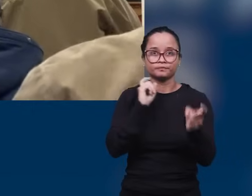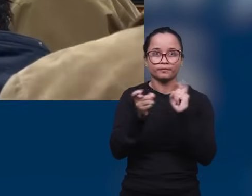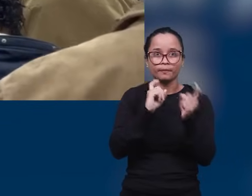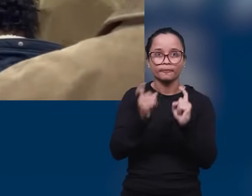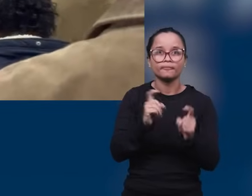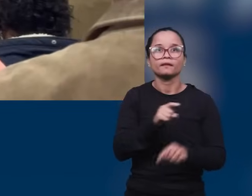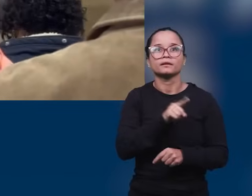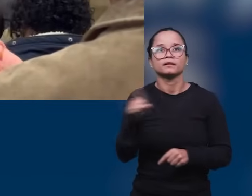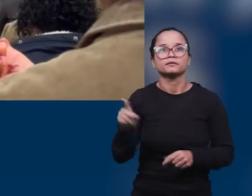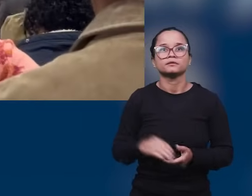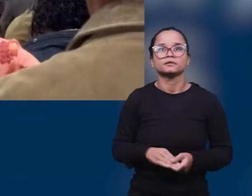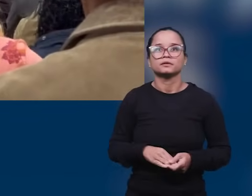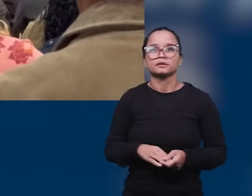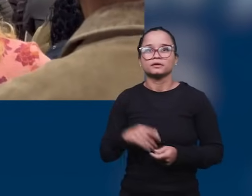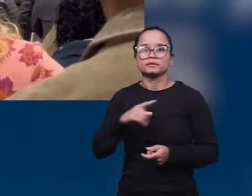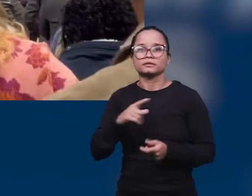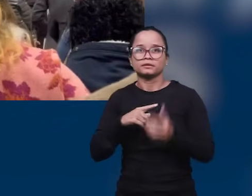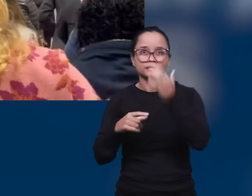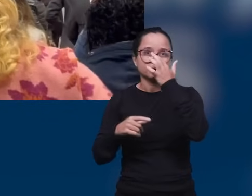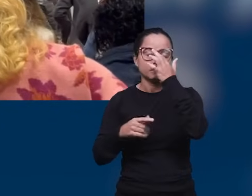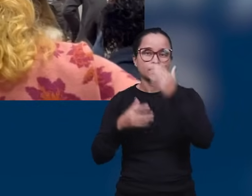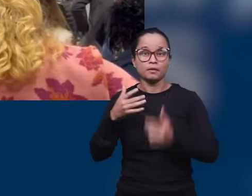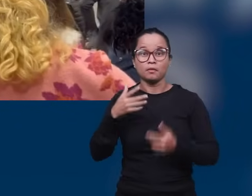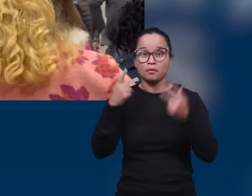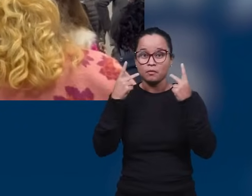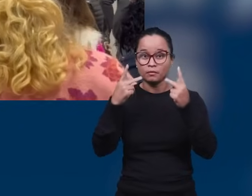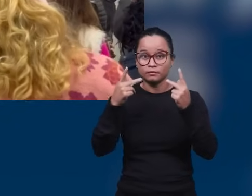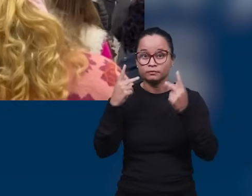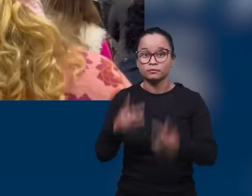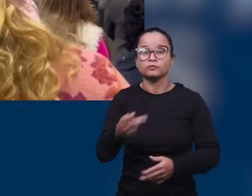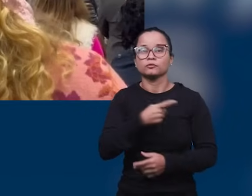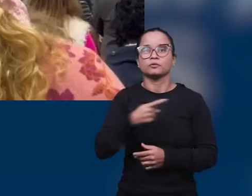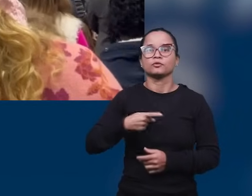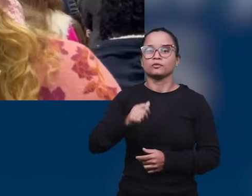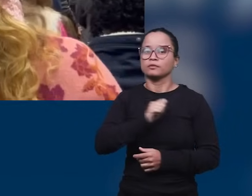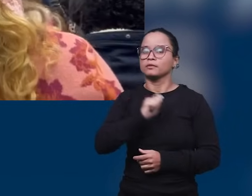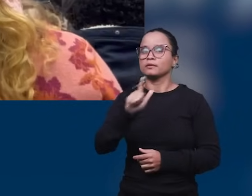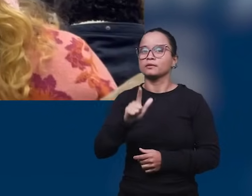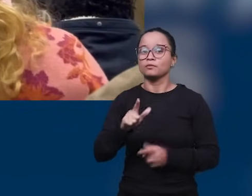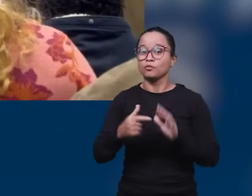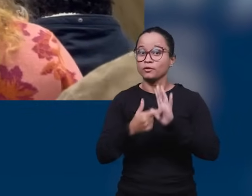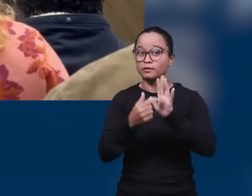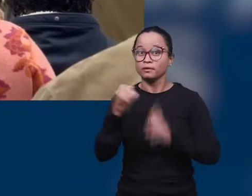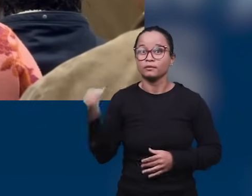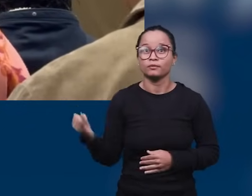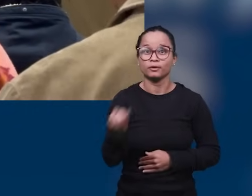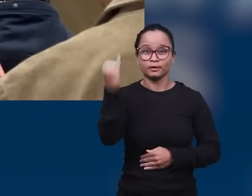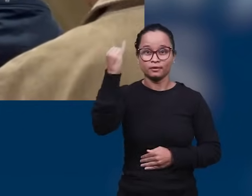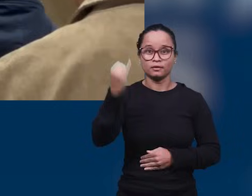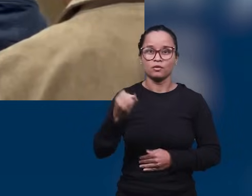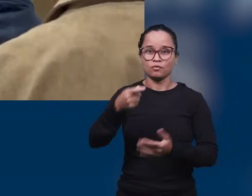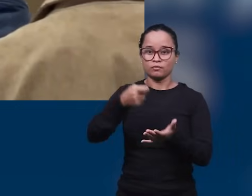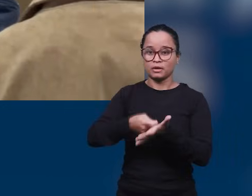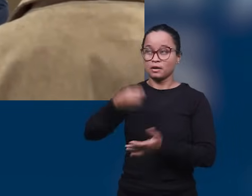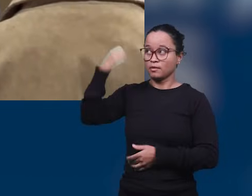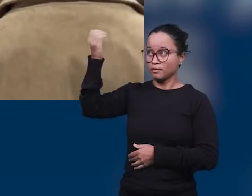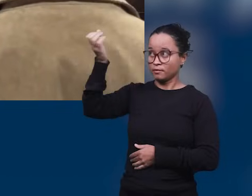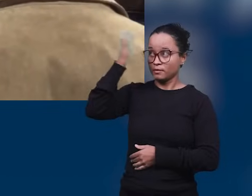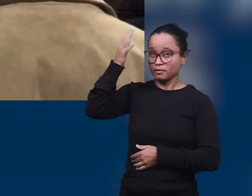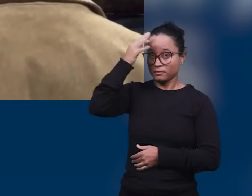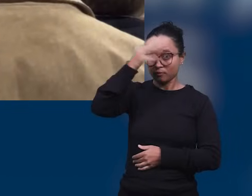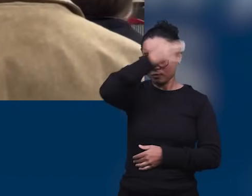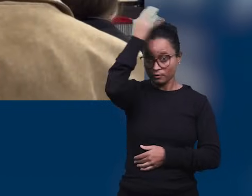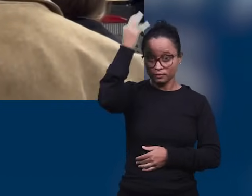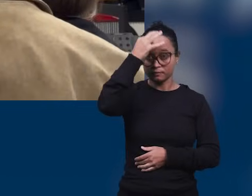reuniram na ECM Framingham e ouviram uma palavra do pastor Alexandre Gueiros, ressaltando a importância de cumprir as